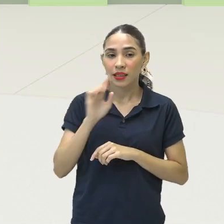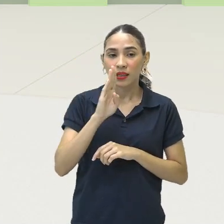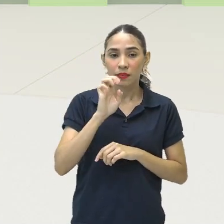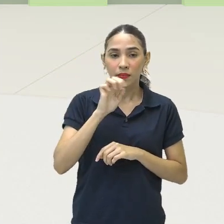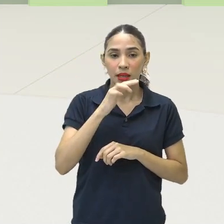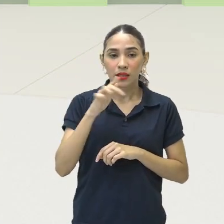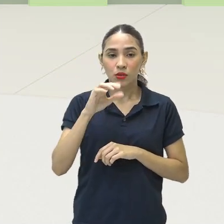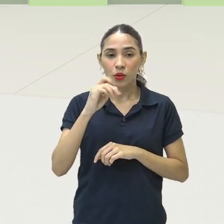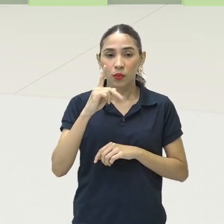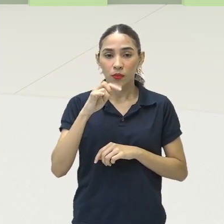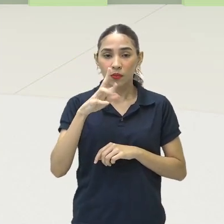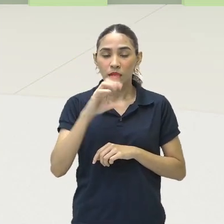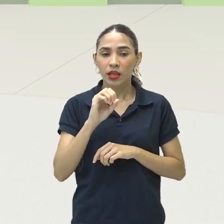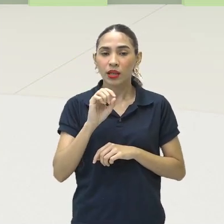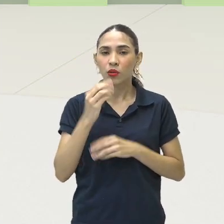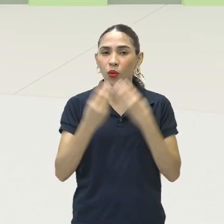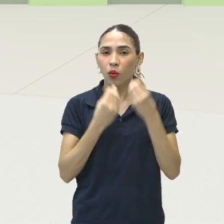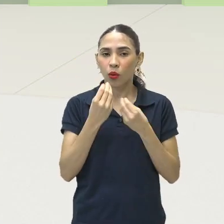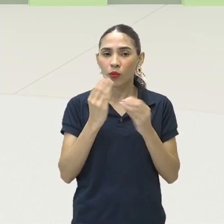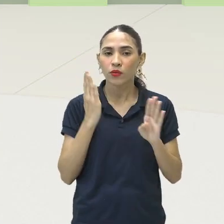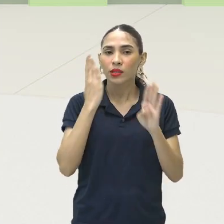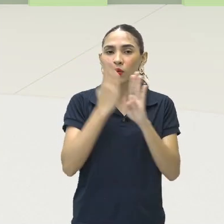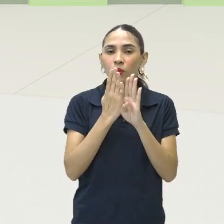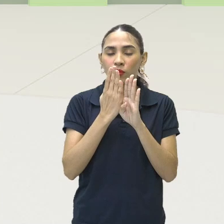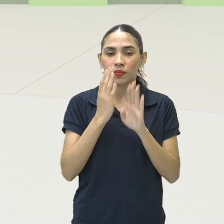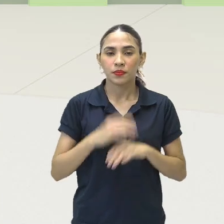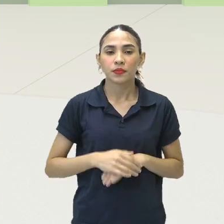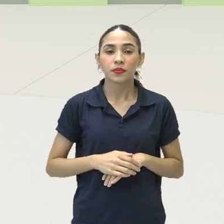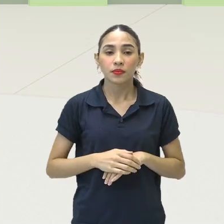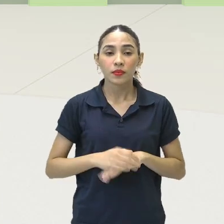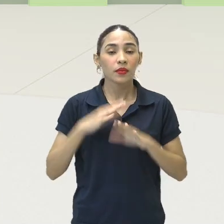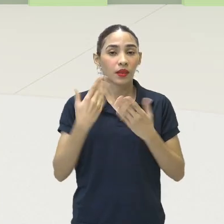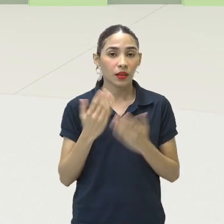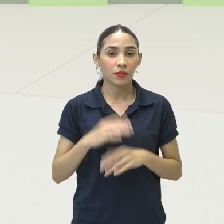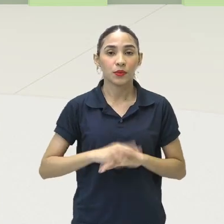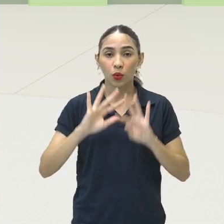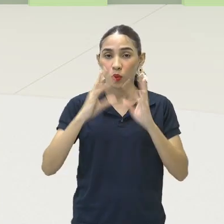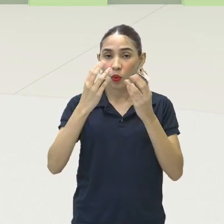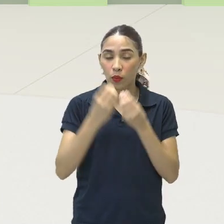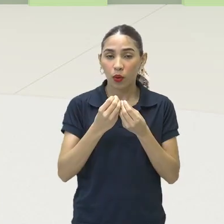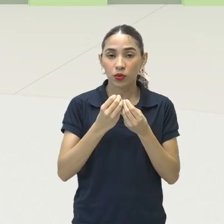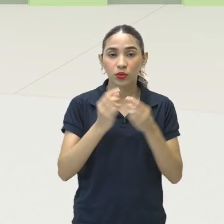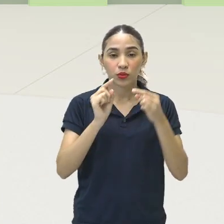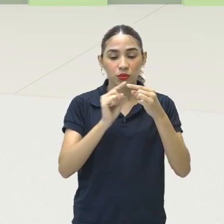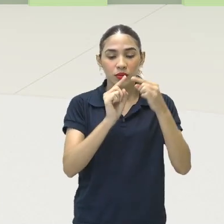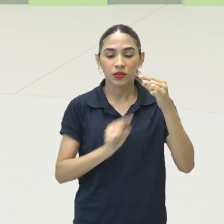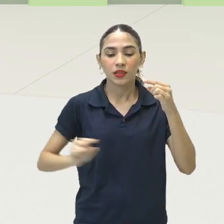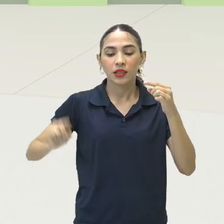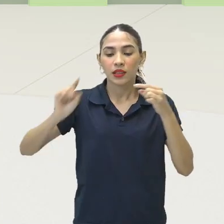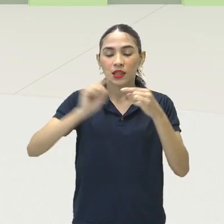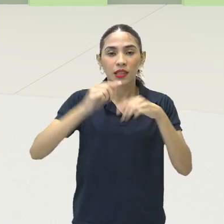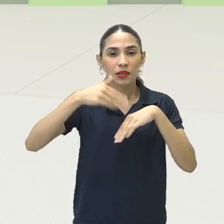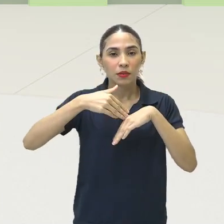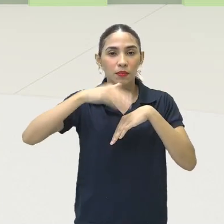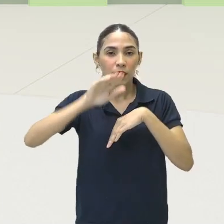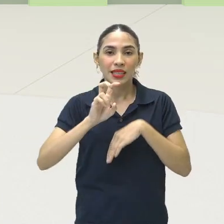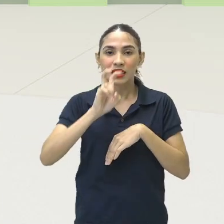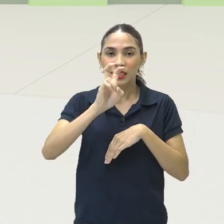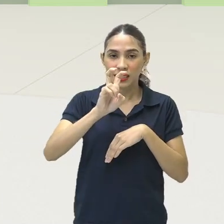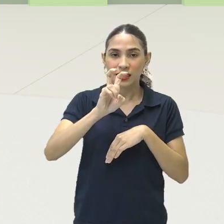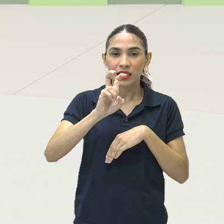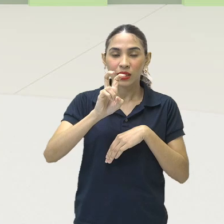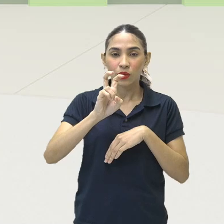benzopireno. Onde é que a gente encontra benzopireno? Os compostos aromáticos, que eles têm mais de 5, a partir de